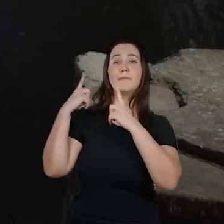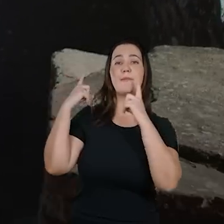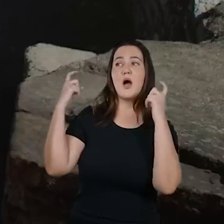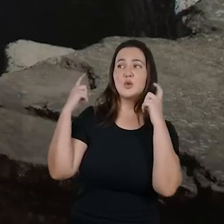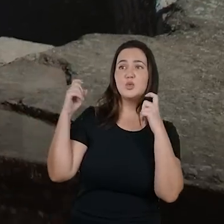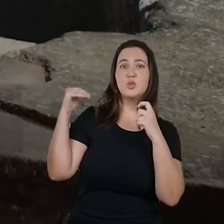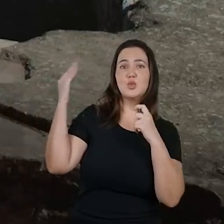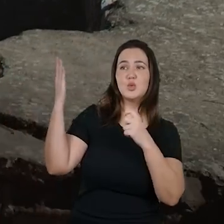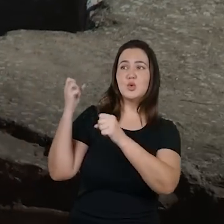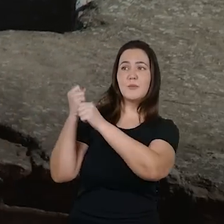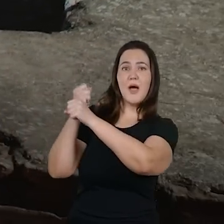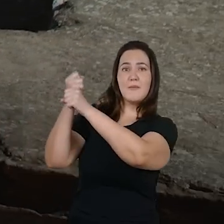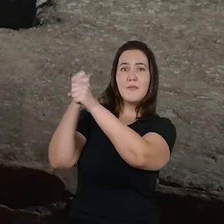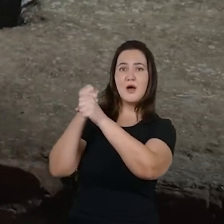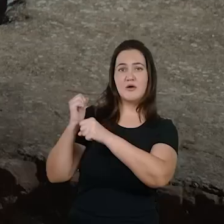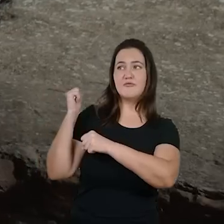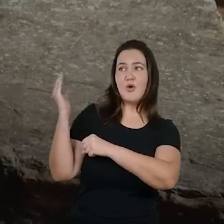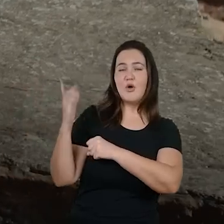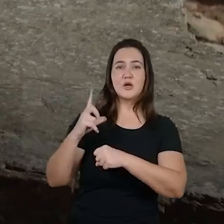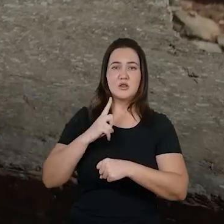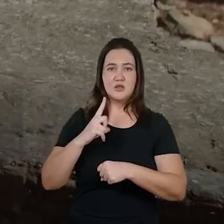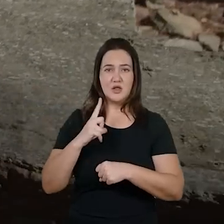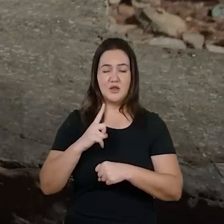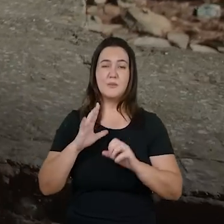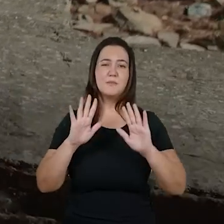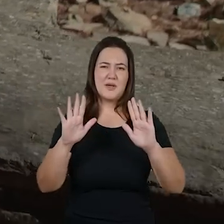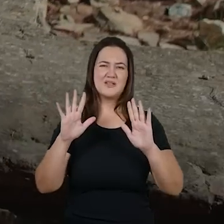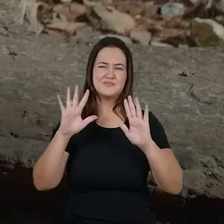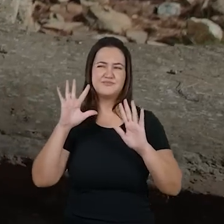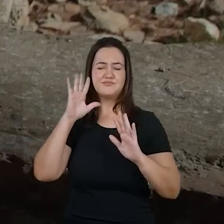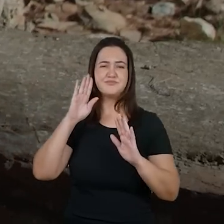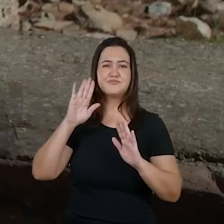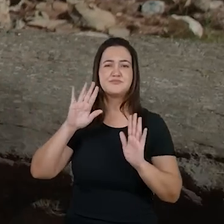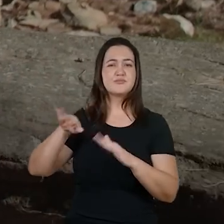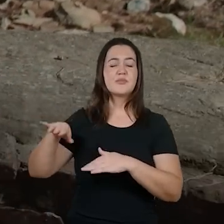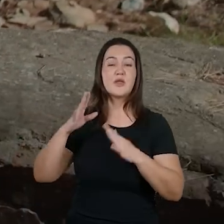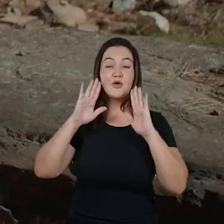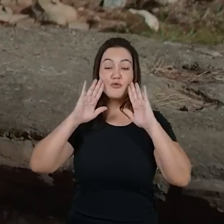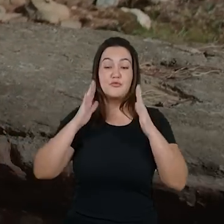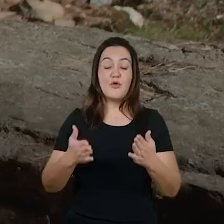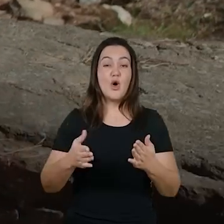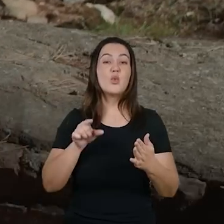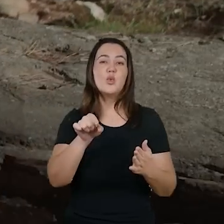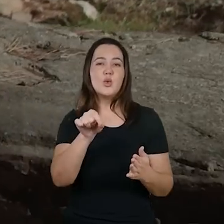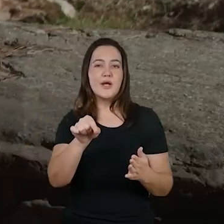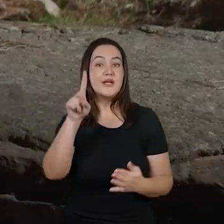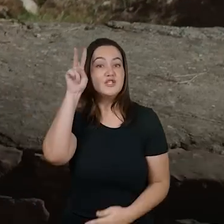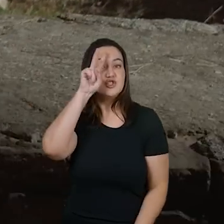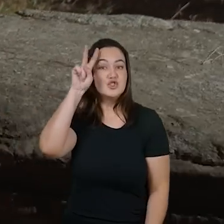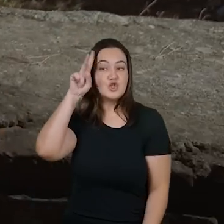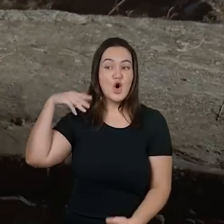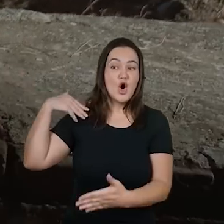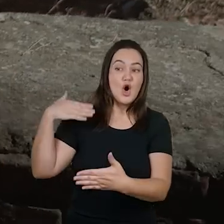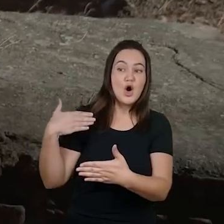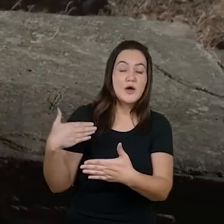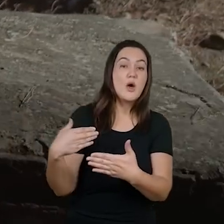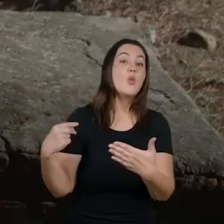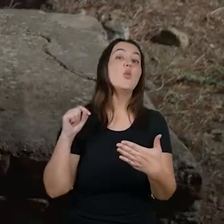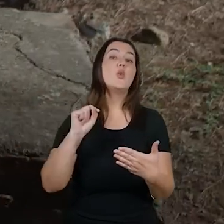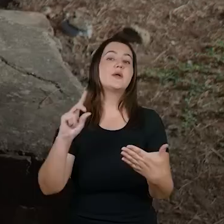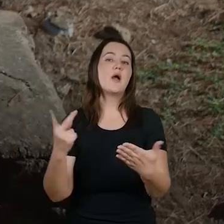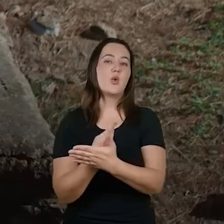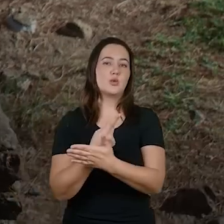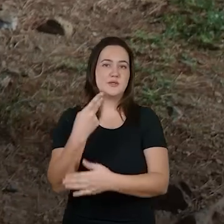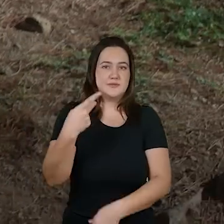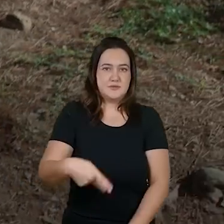fazendo uma ampliação desse lugar aqui para visitação pública. Agora, vamos deixar que a história fale contando